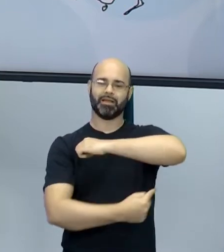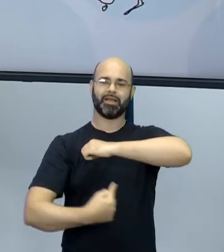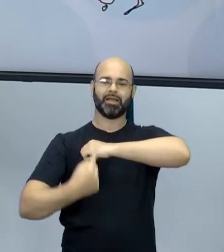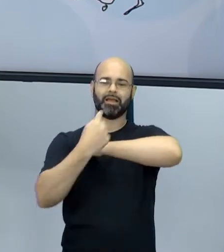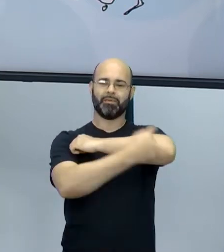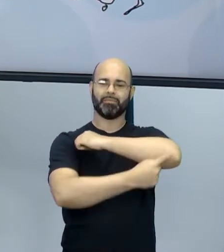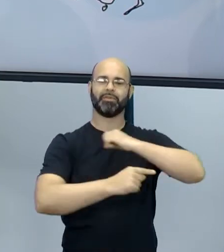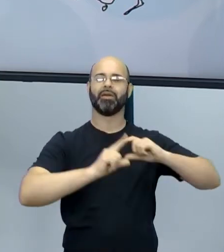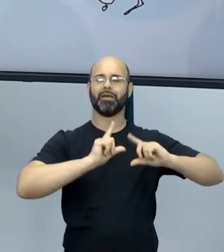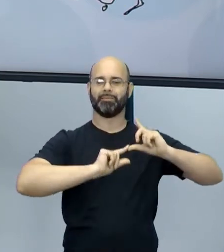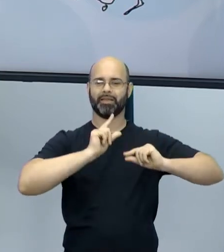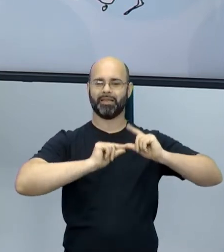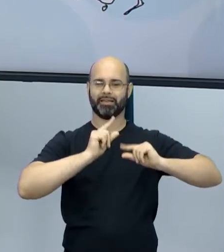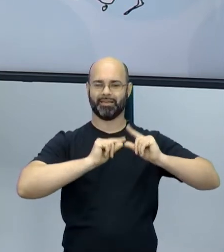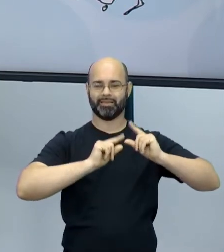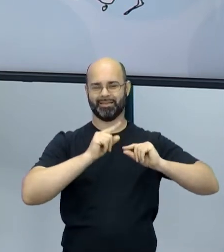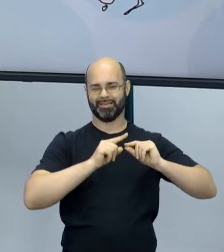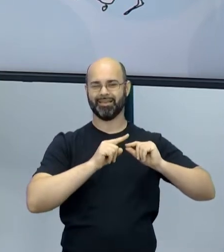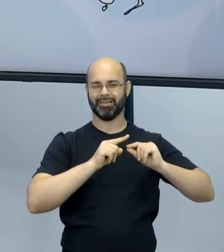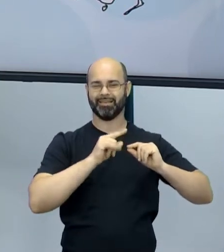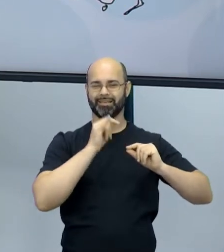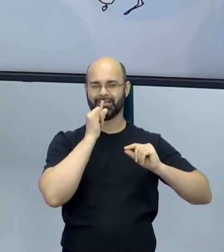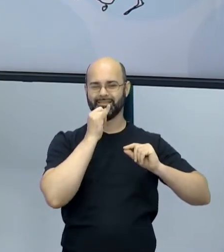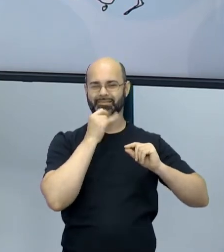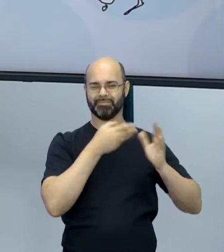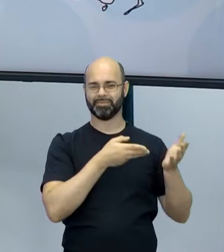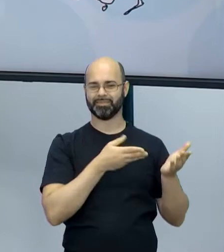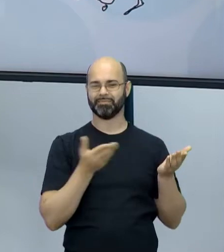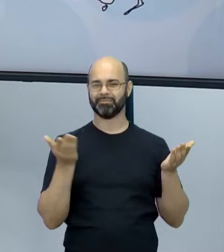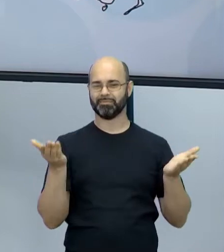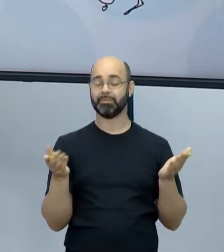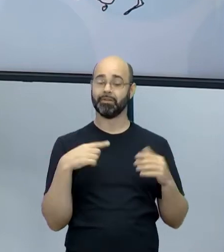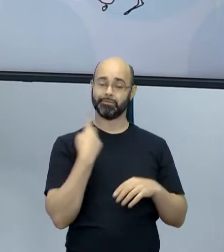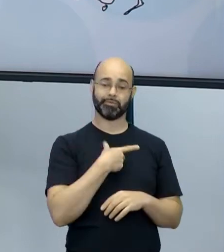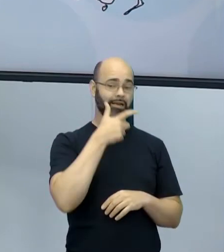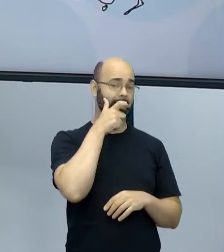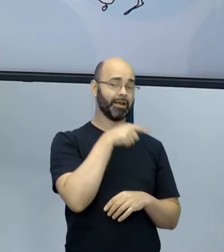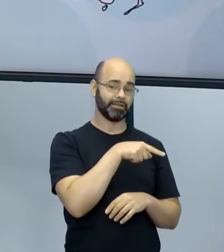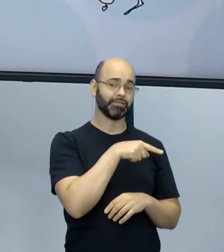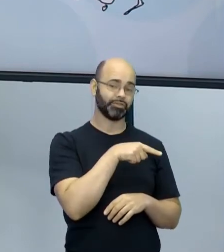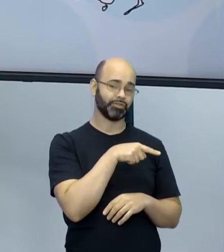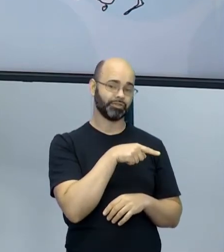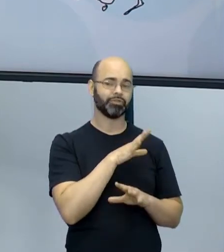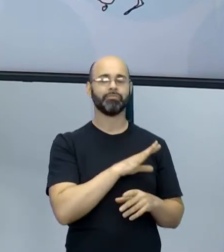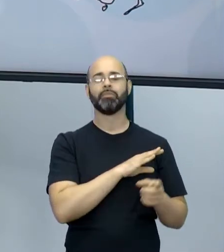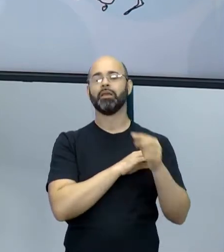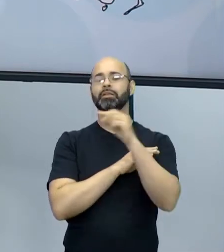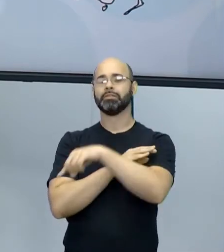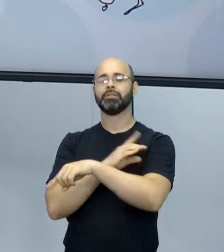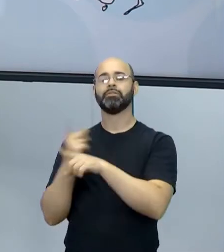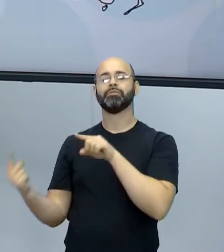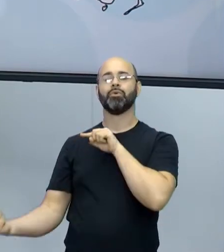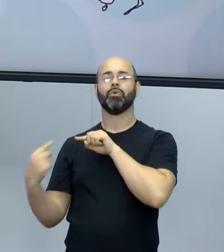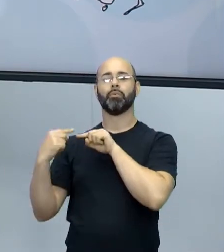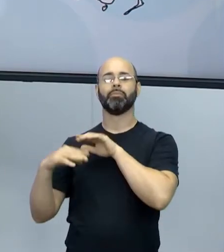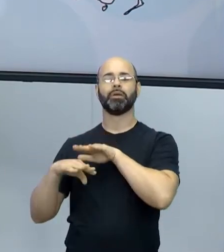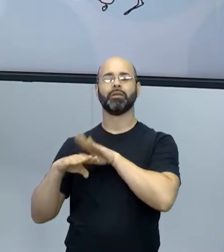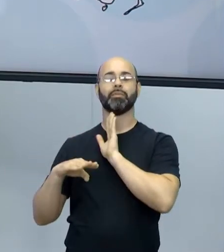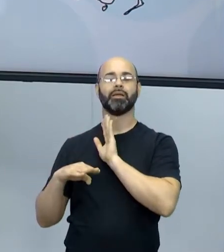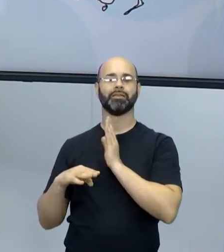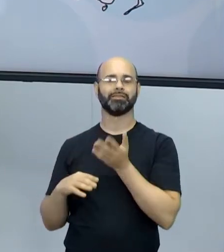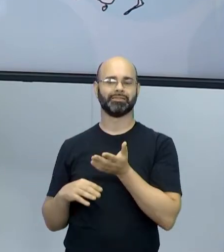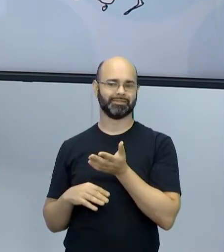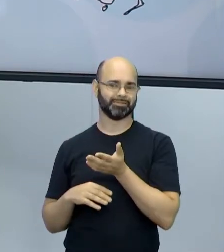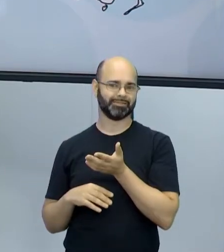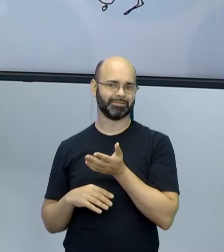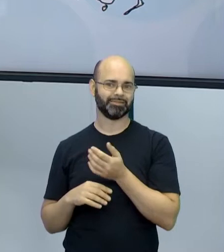assiste o Capitão América e a gente gosta. Por quê? Porque é ostensivo, porque está no cinema, porque é bacana. O que eu estou falando para você é o seguinte,